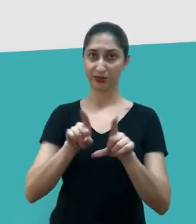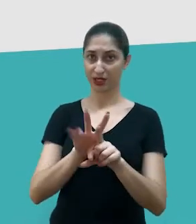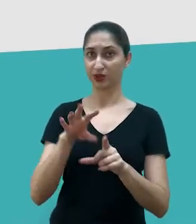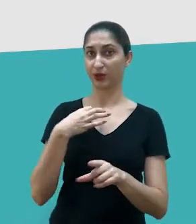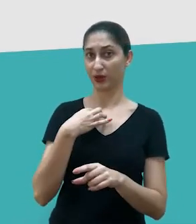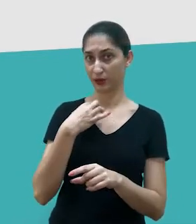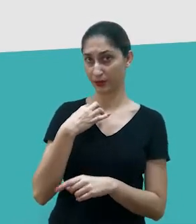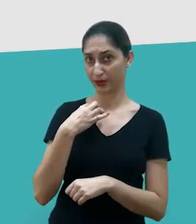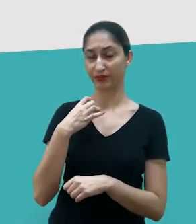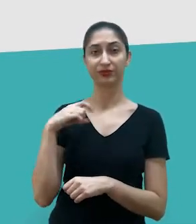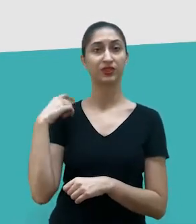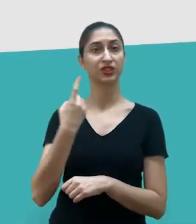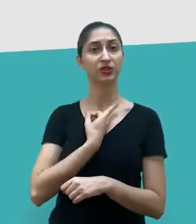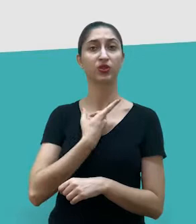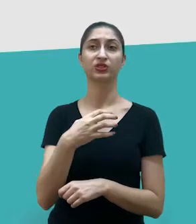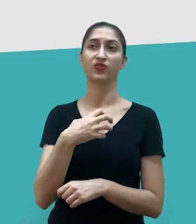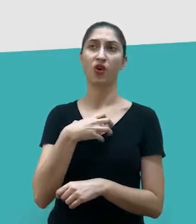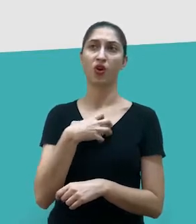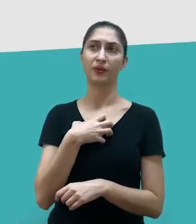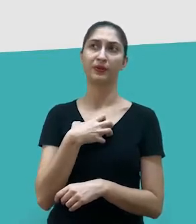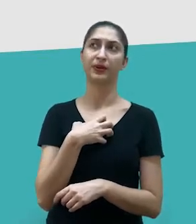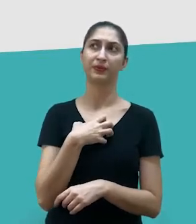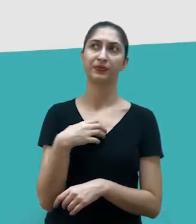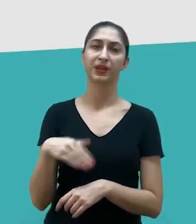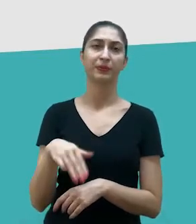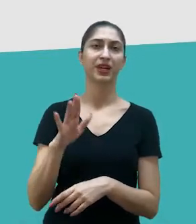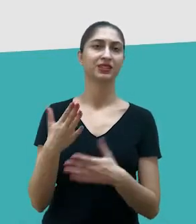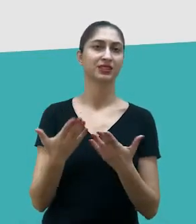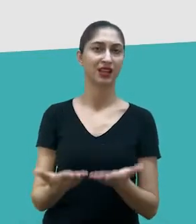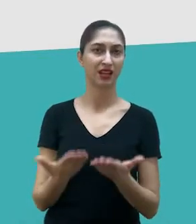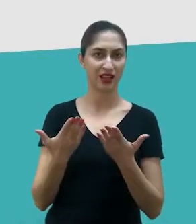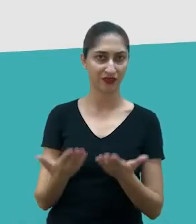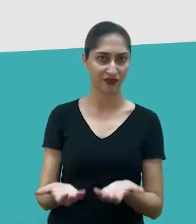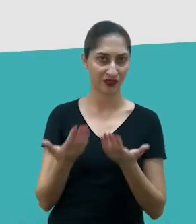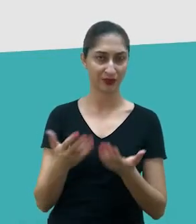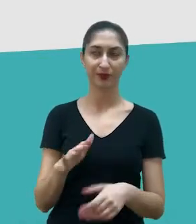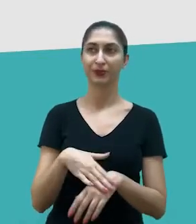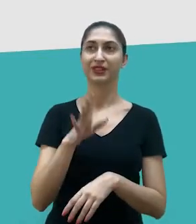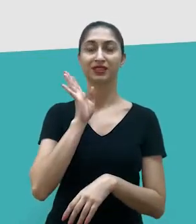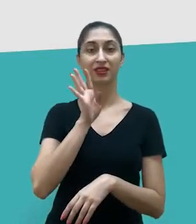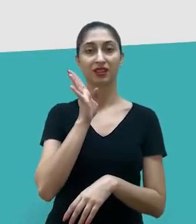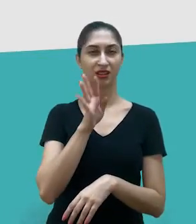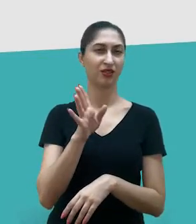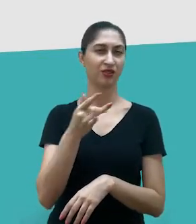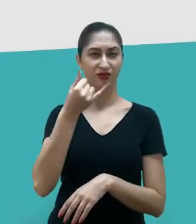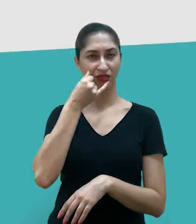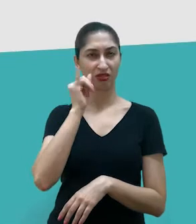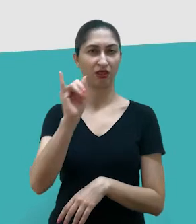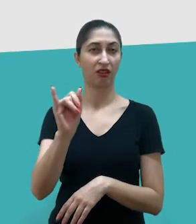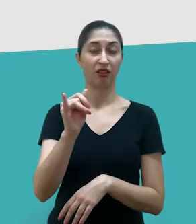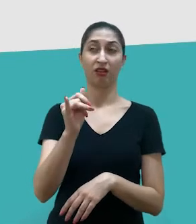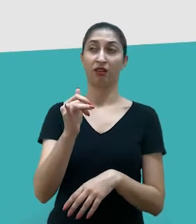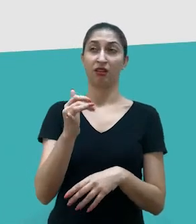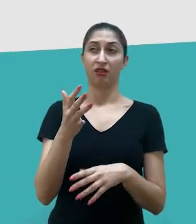de uma forma extremamente muito mais leve, muito mais bacana, sem radicalismos